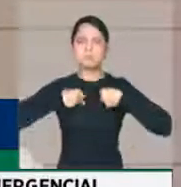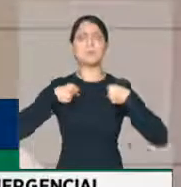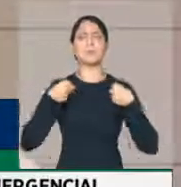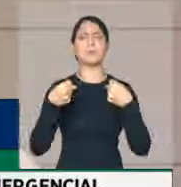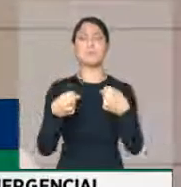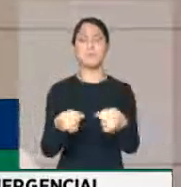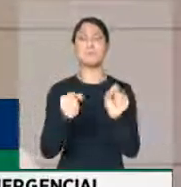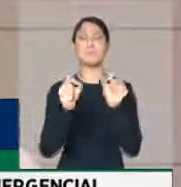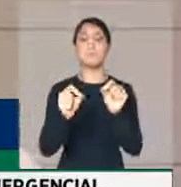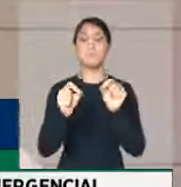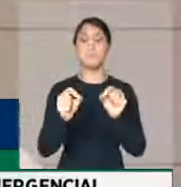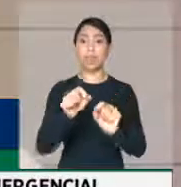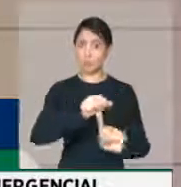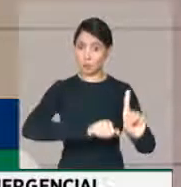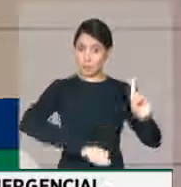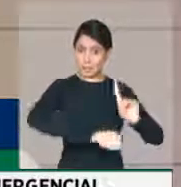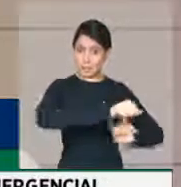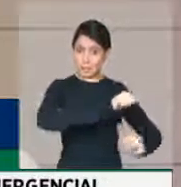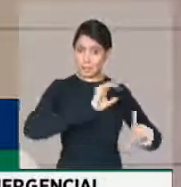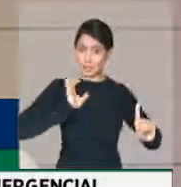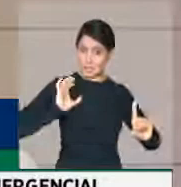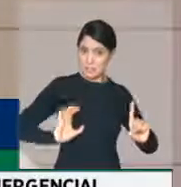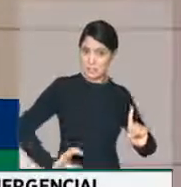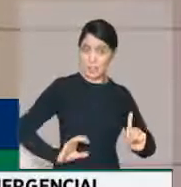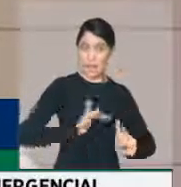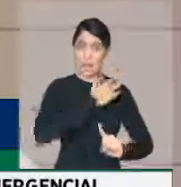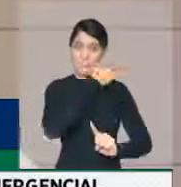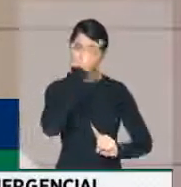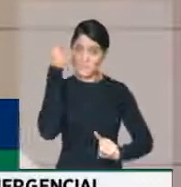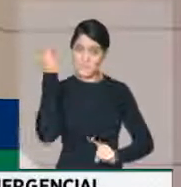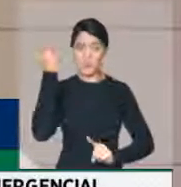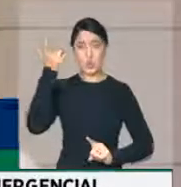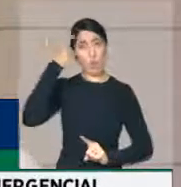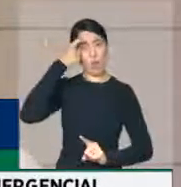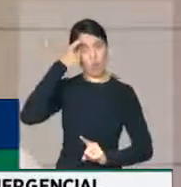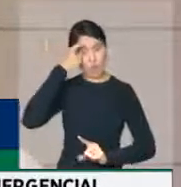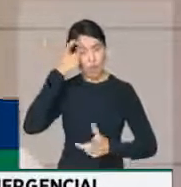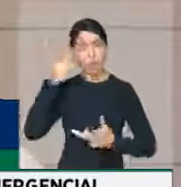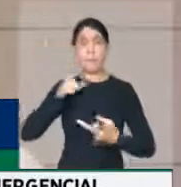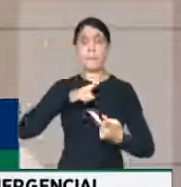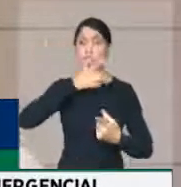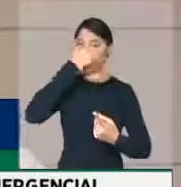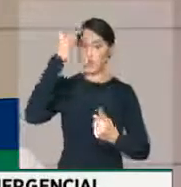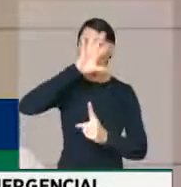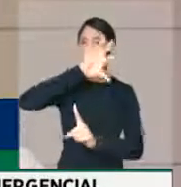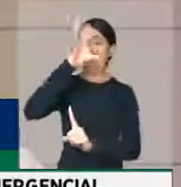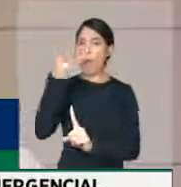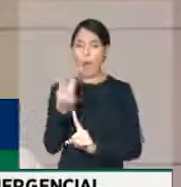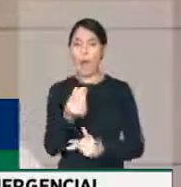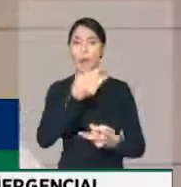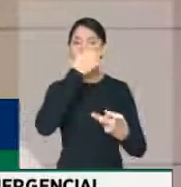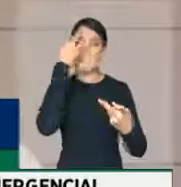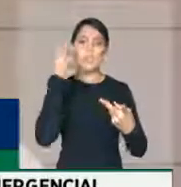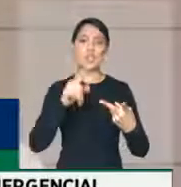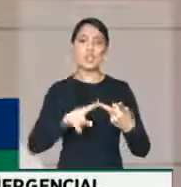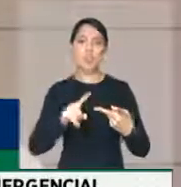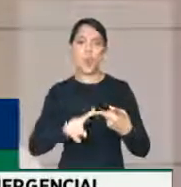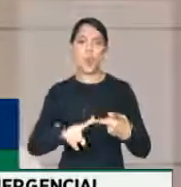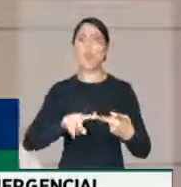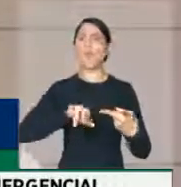sociedade civil, intelectuais, jornalistas, artistas,